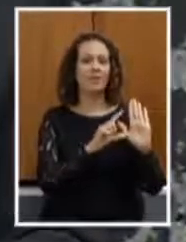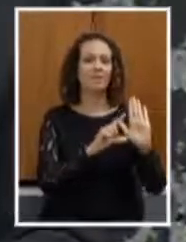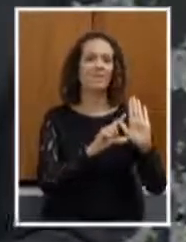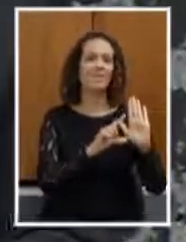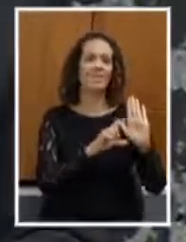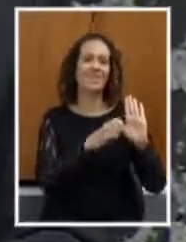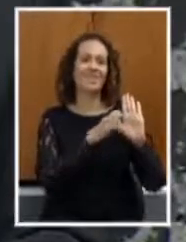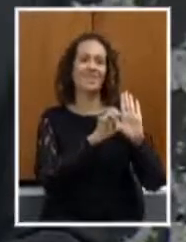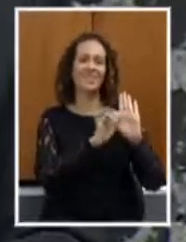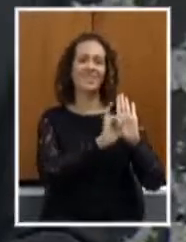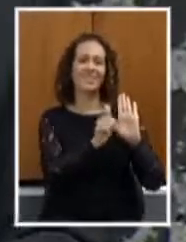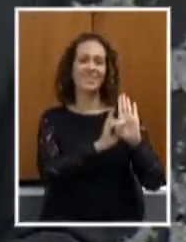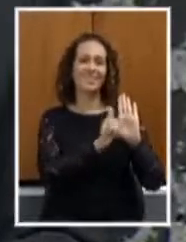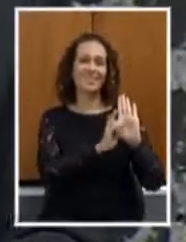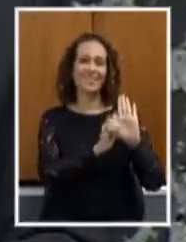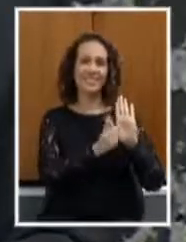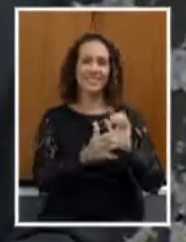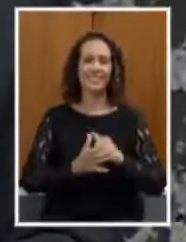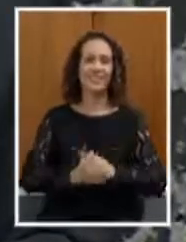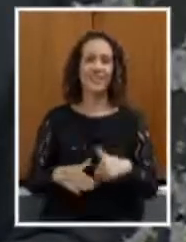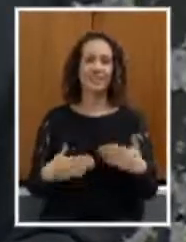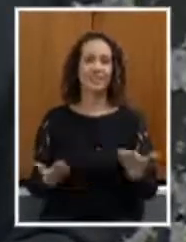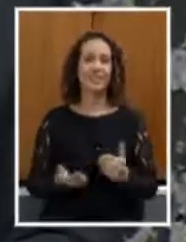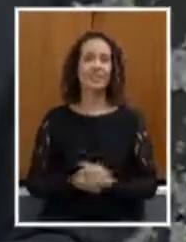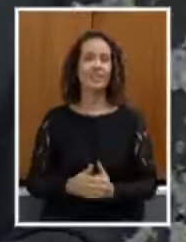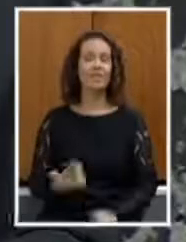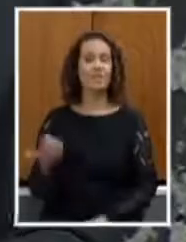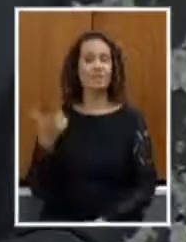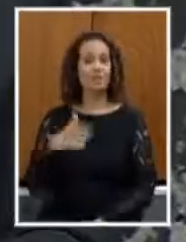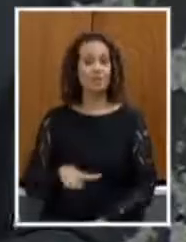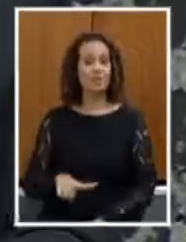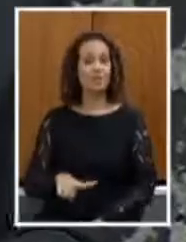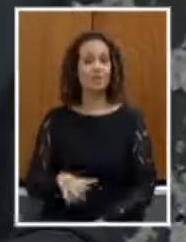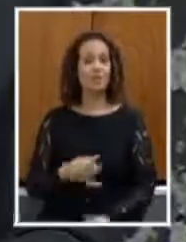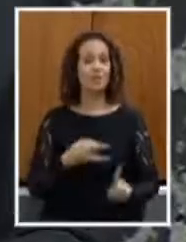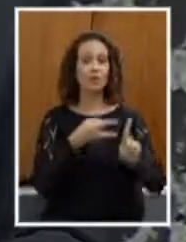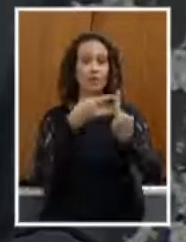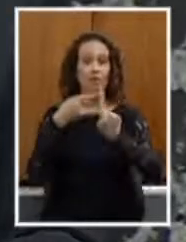que os deputados ingressem novamente na plataforma Zoom com o